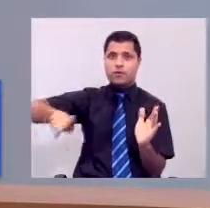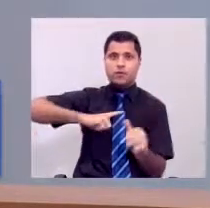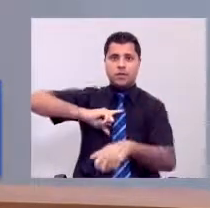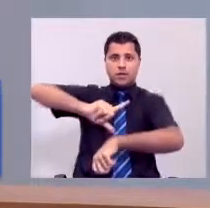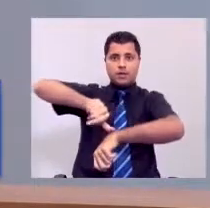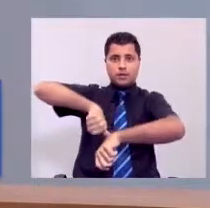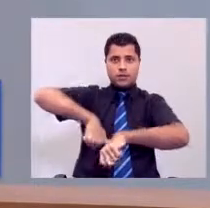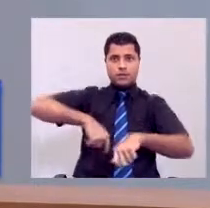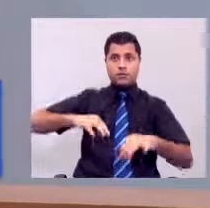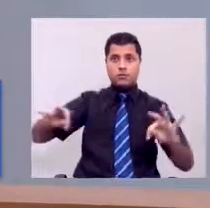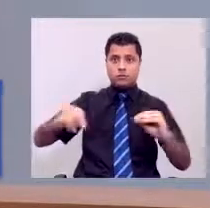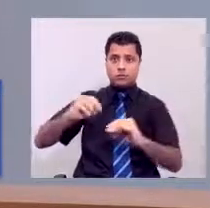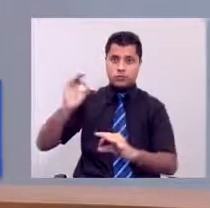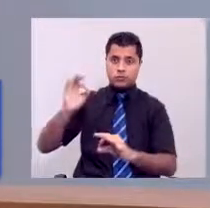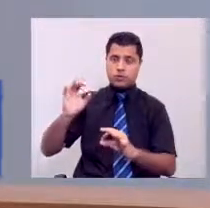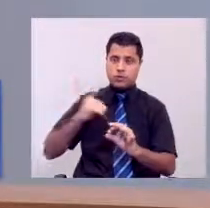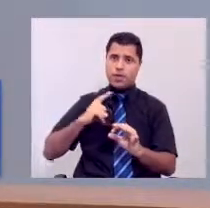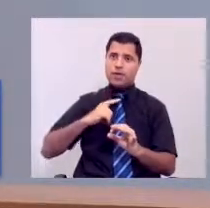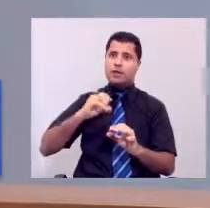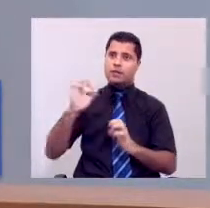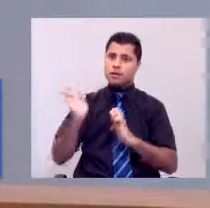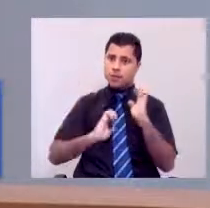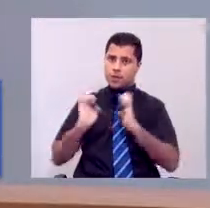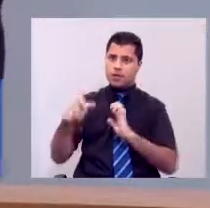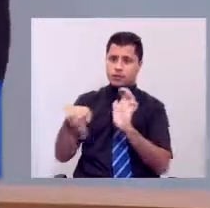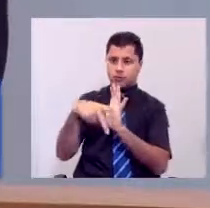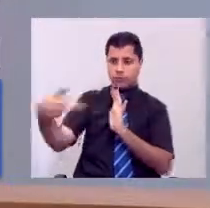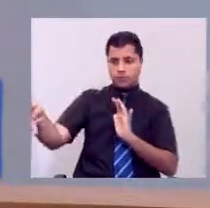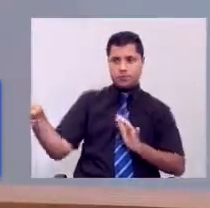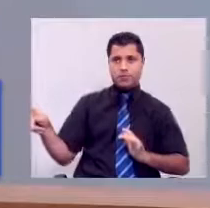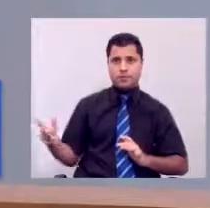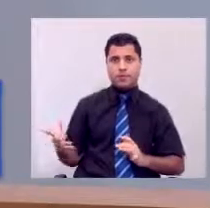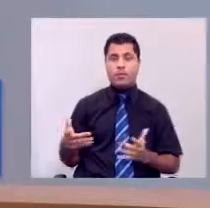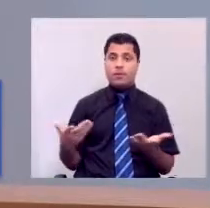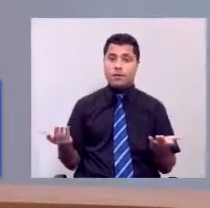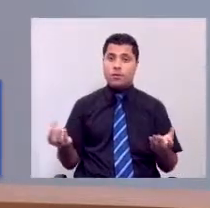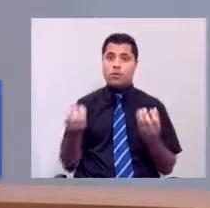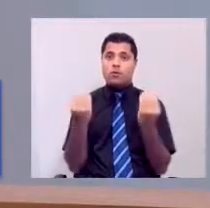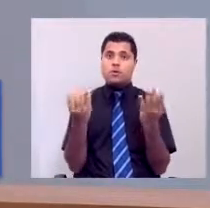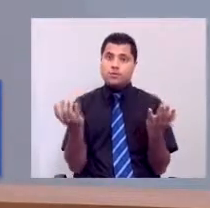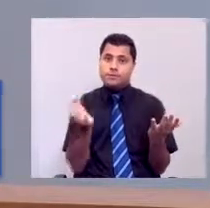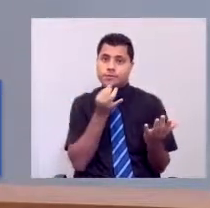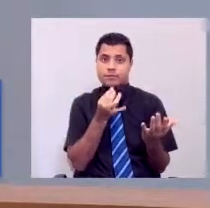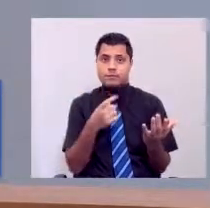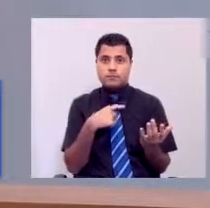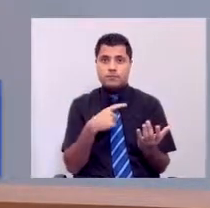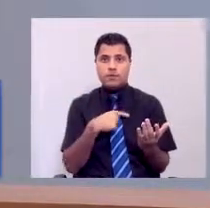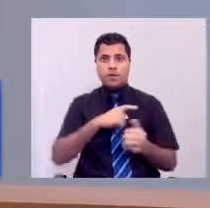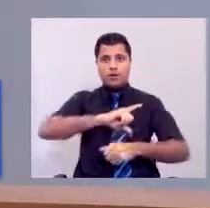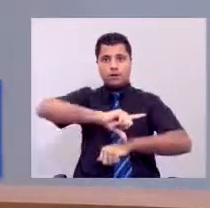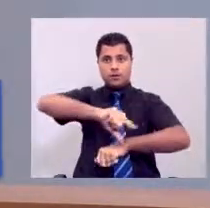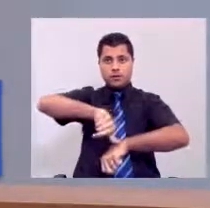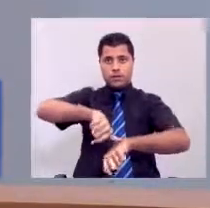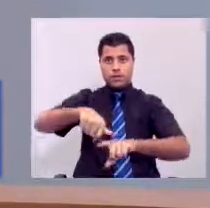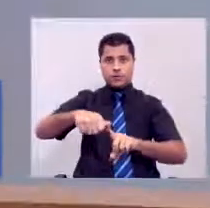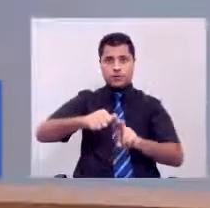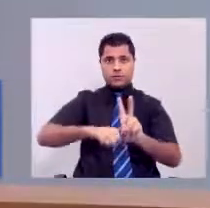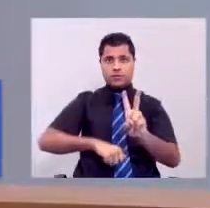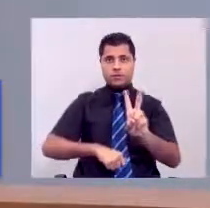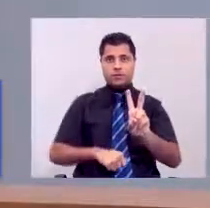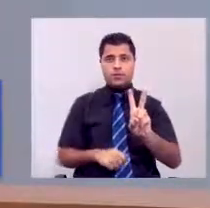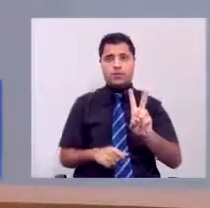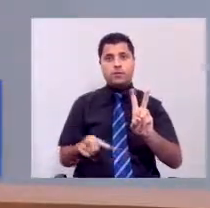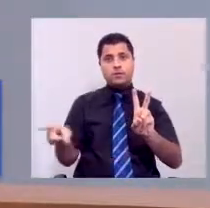pessoas jurídicas. Então, o que acontece? E como está tendo esse atraso de 2 meses... Eles